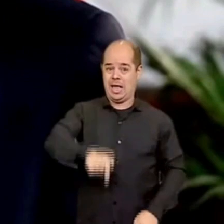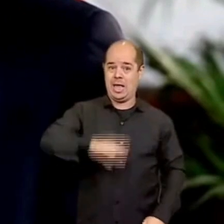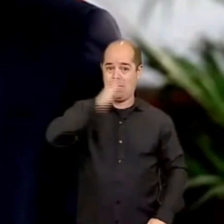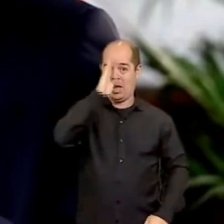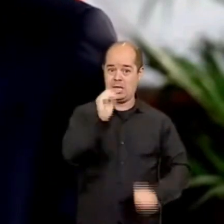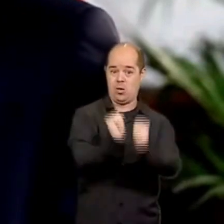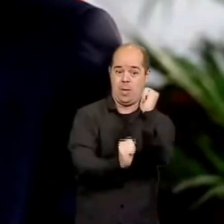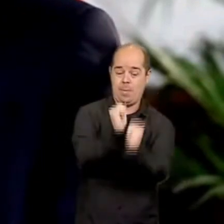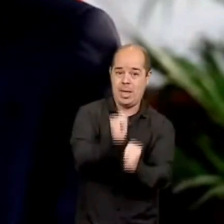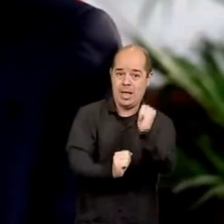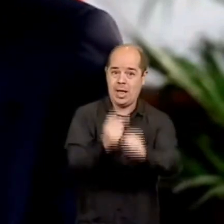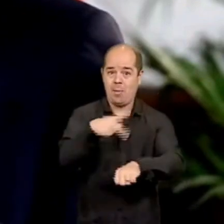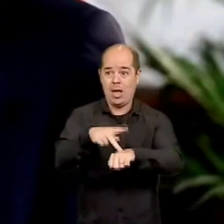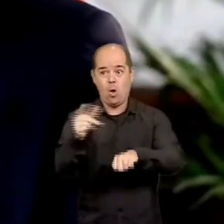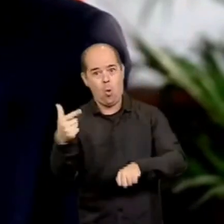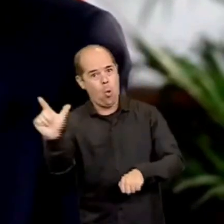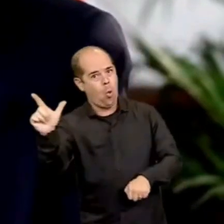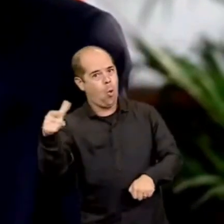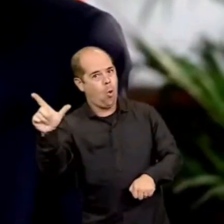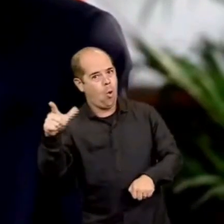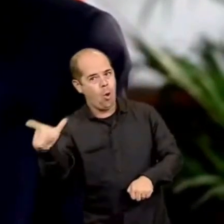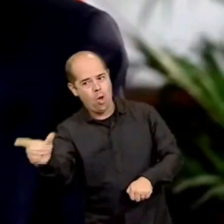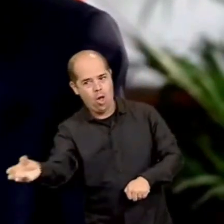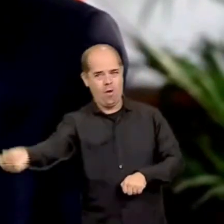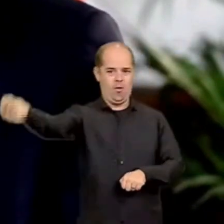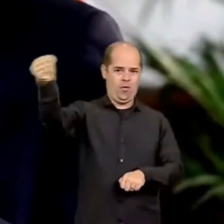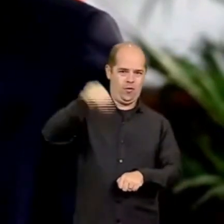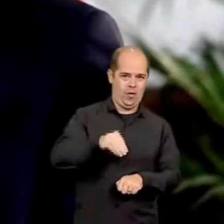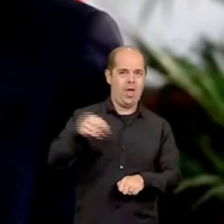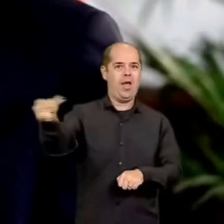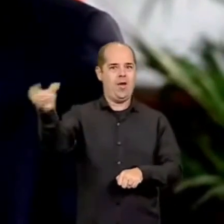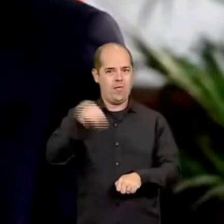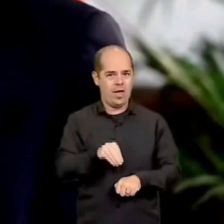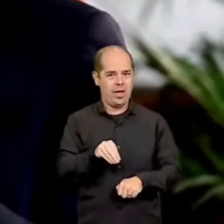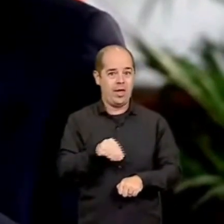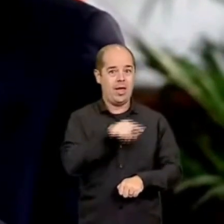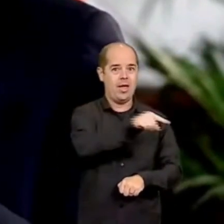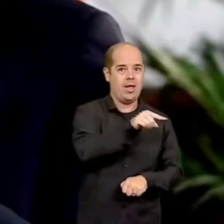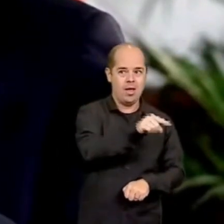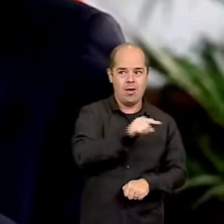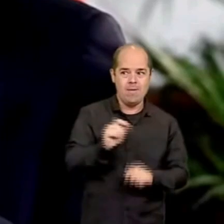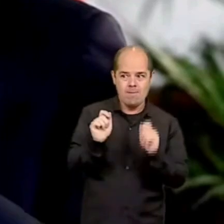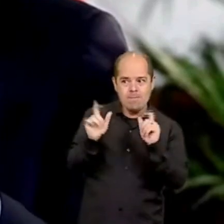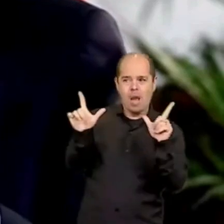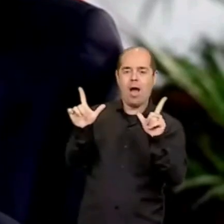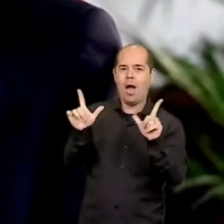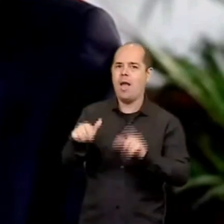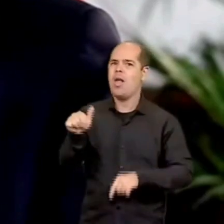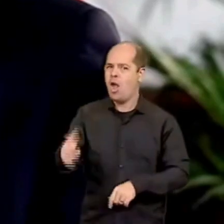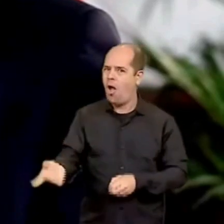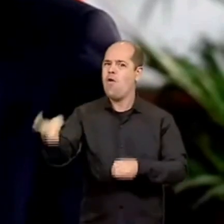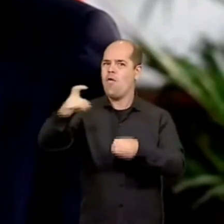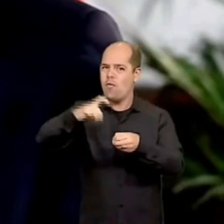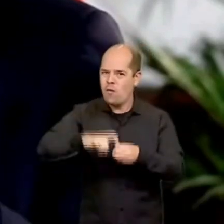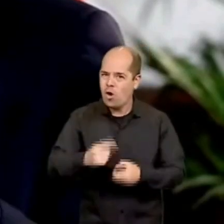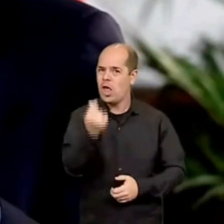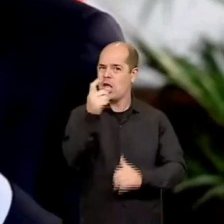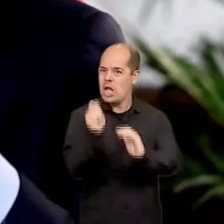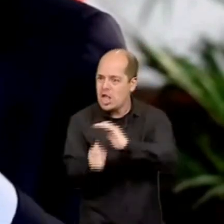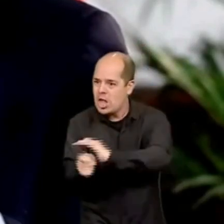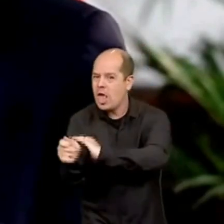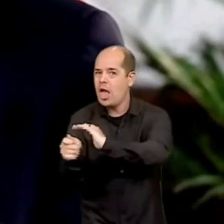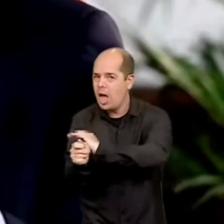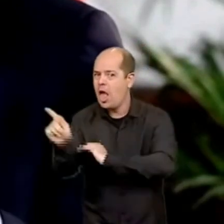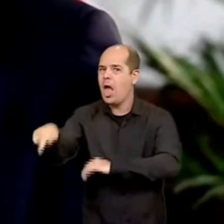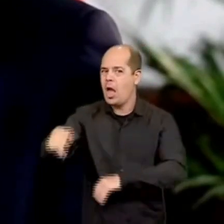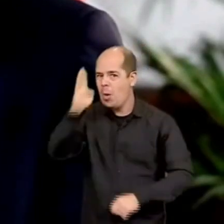deixou claro, vai voltar uma onda de investimentos alemães no Brasil para gerar empregos, inclusive industriais.